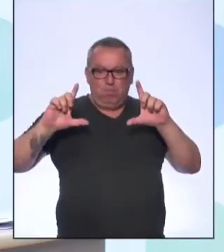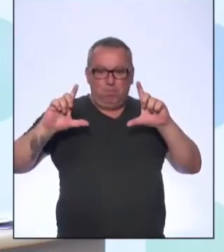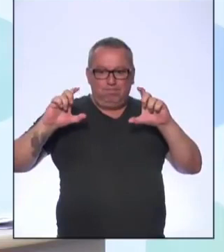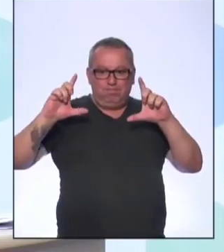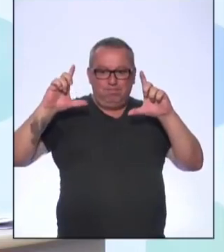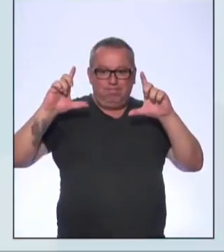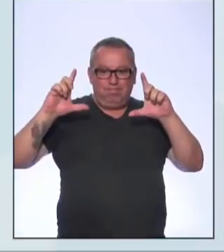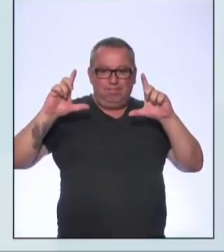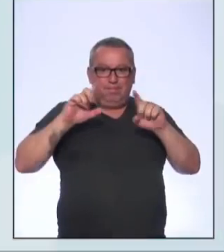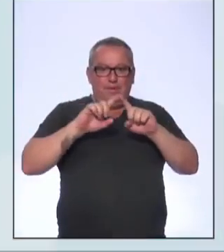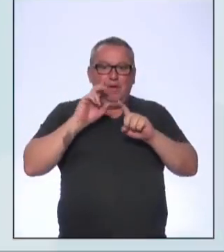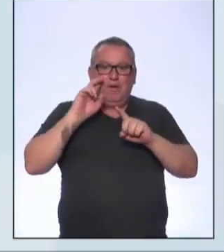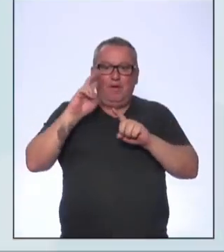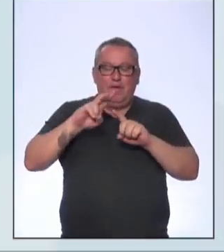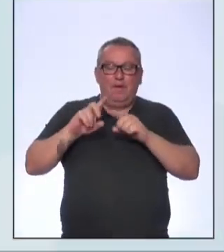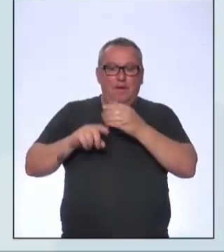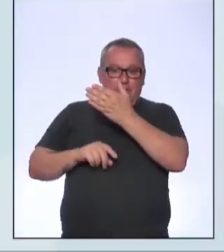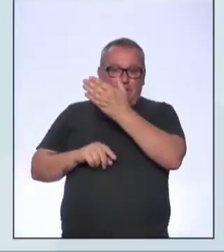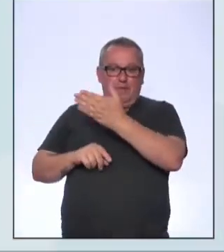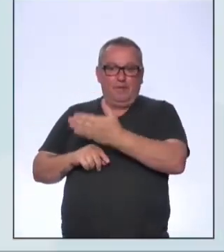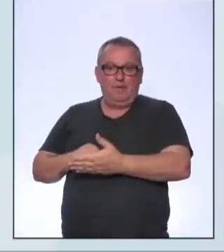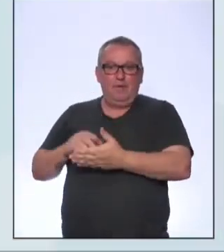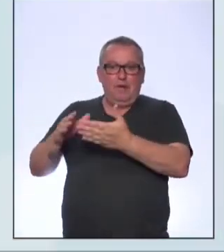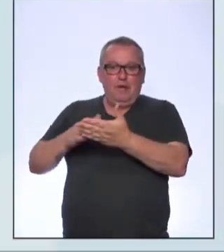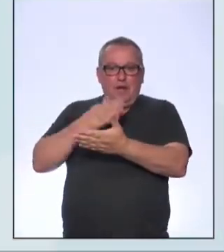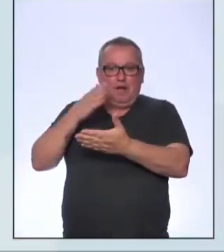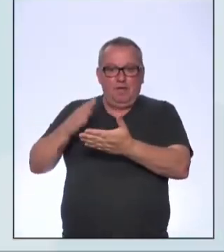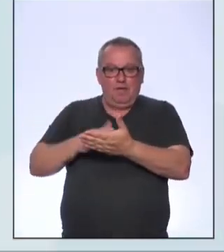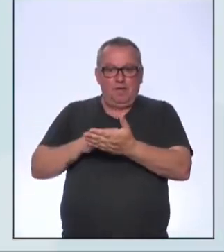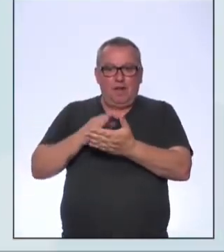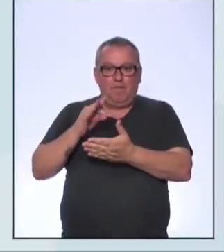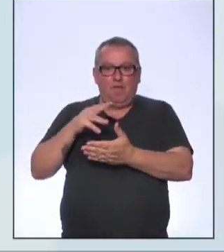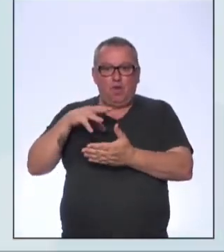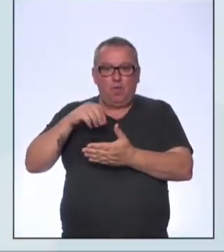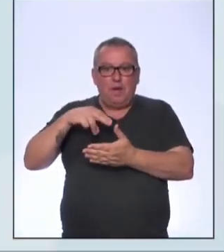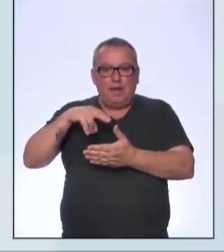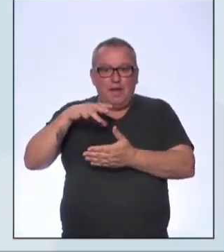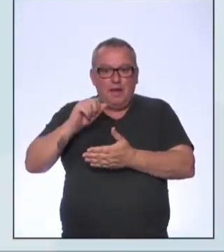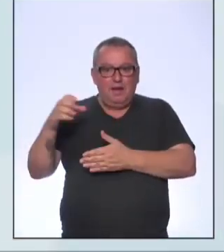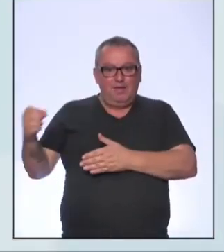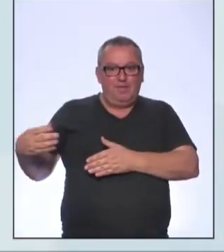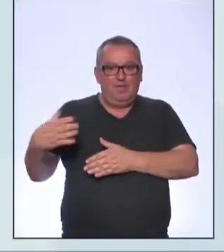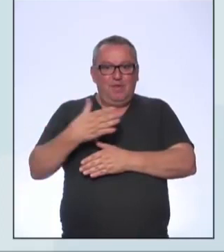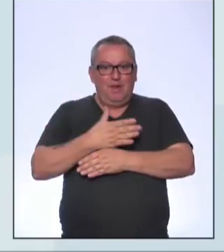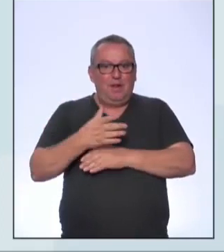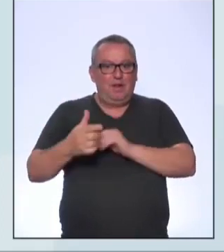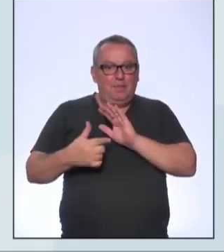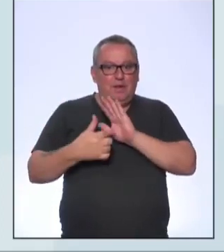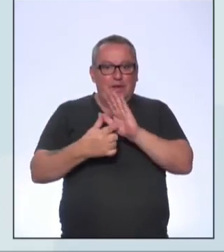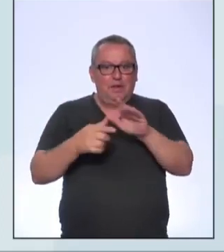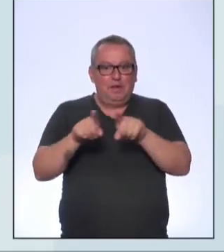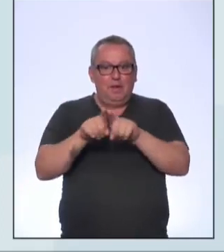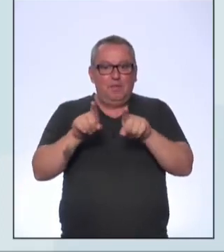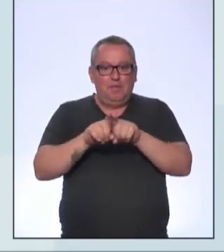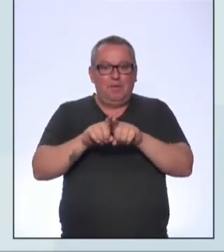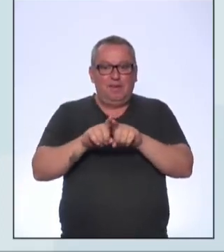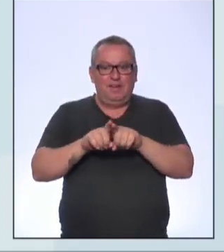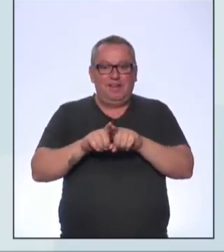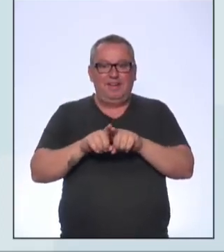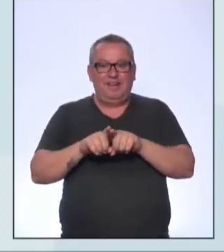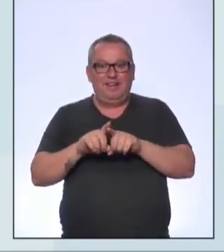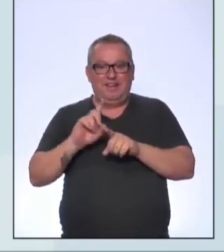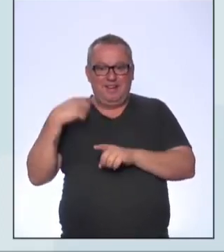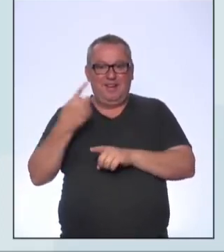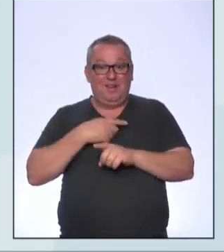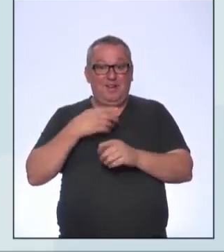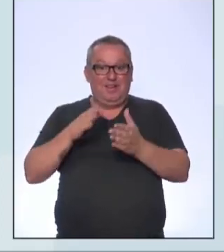né? No quadro, por favor, a revista Fotomatéria é inovadora. A revista Fotomatéria é a nossa revista, né? Isso. A nossa